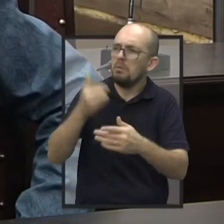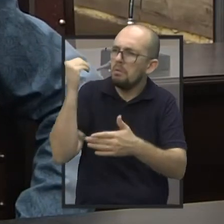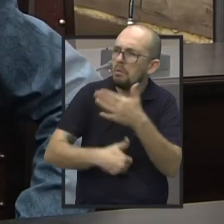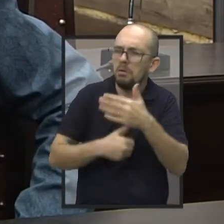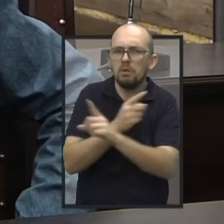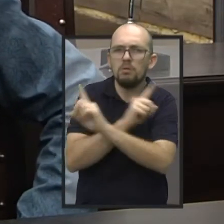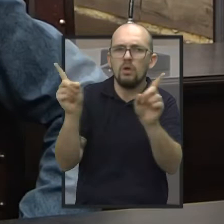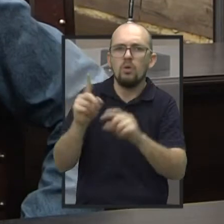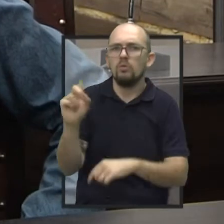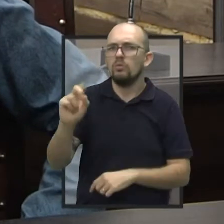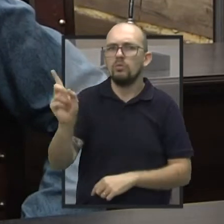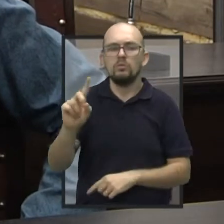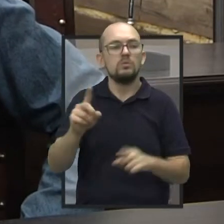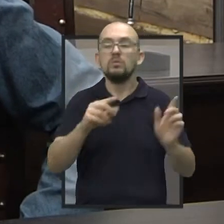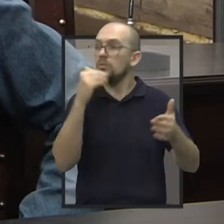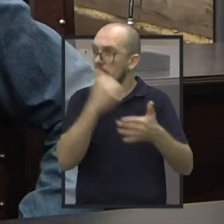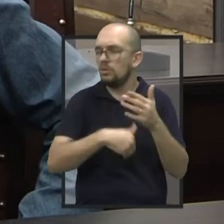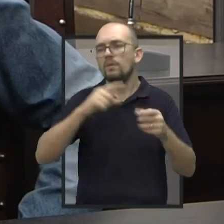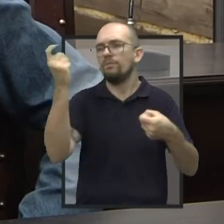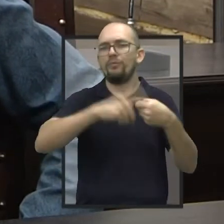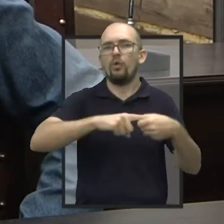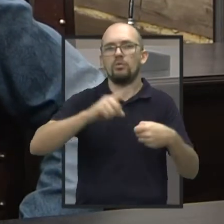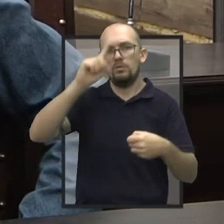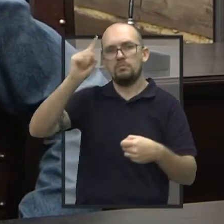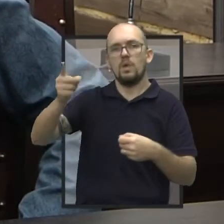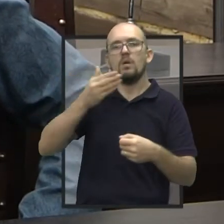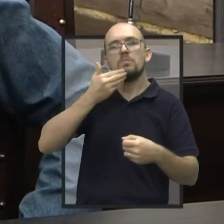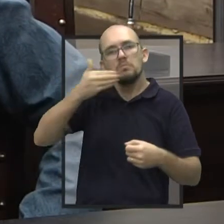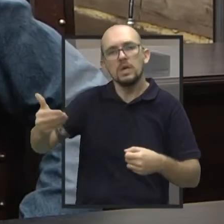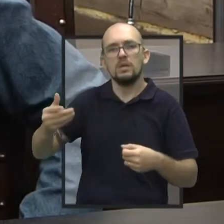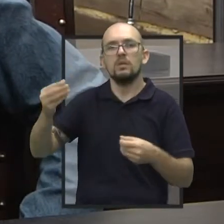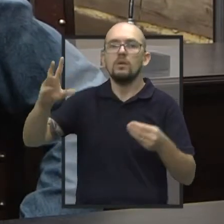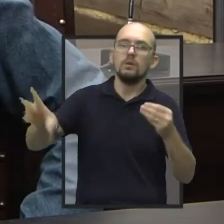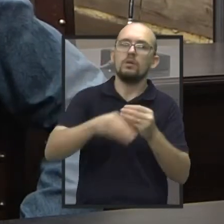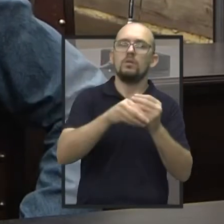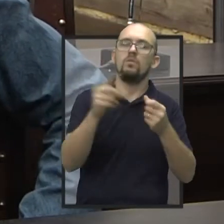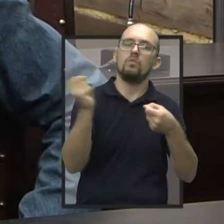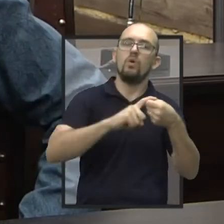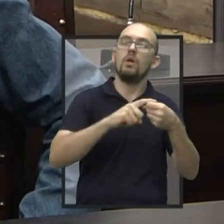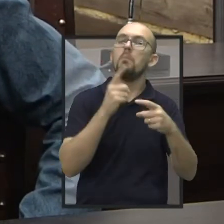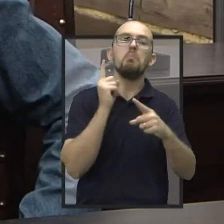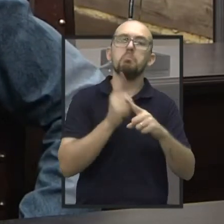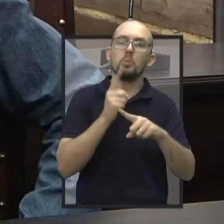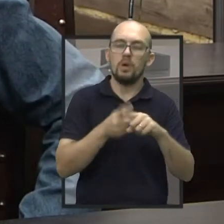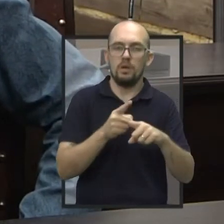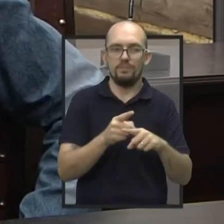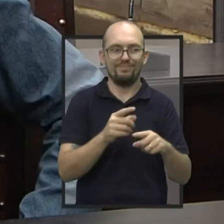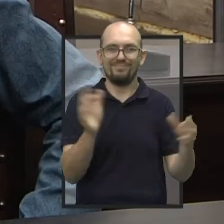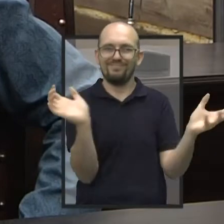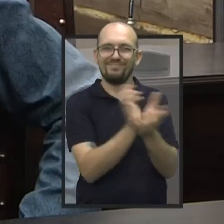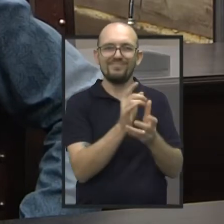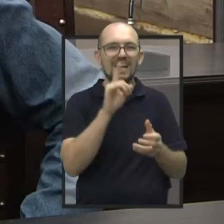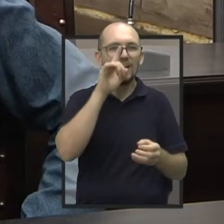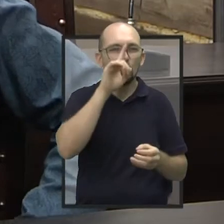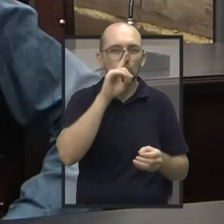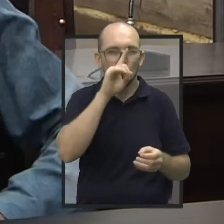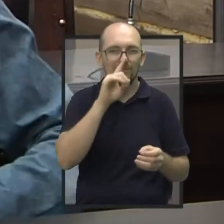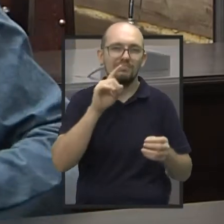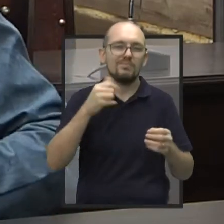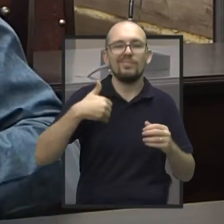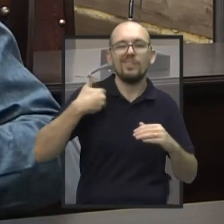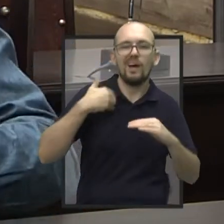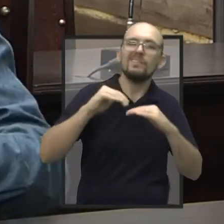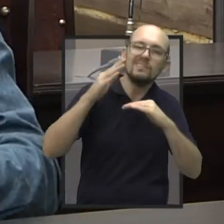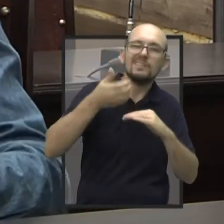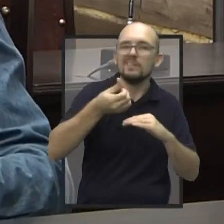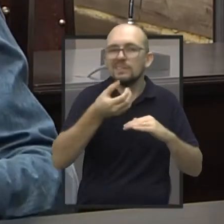até de remunerar os que já teve desconto. Porque eles não... O pessoal que é de grupo de risco, que eles falam que tem mais de